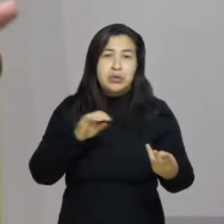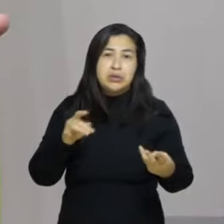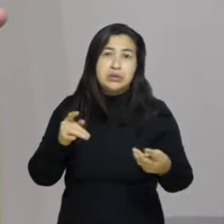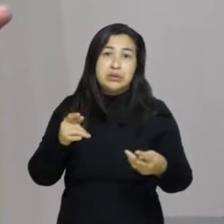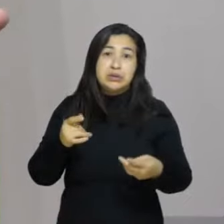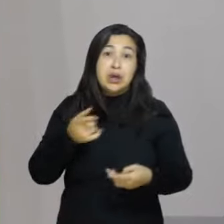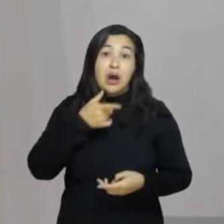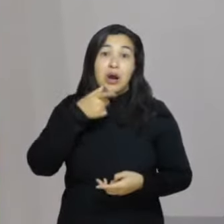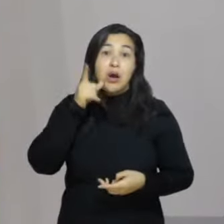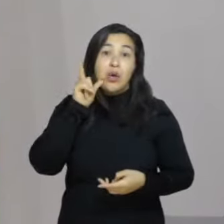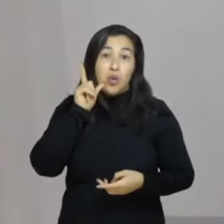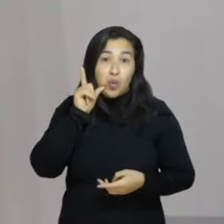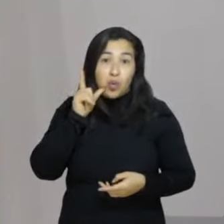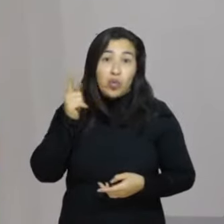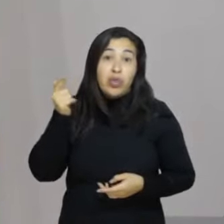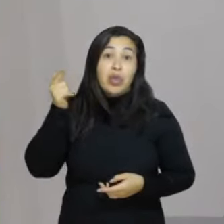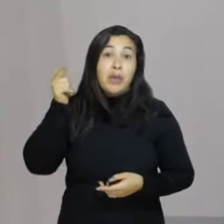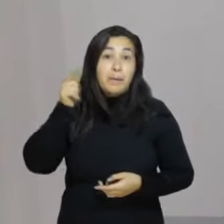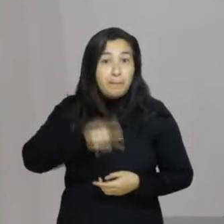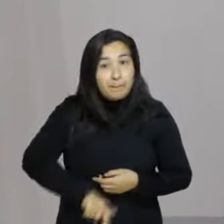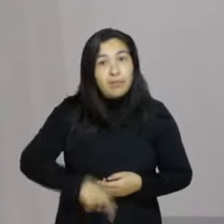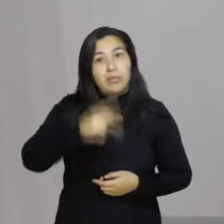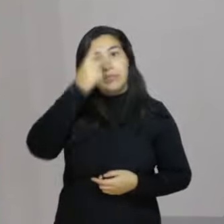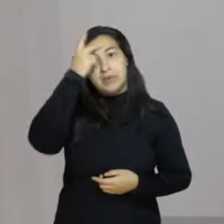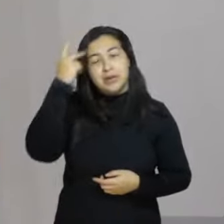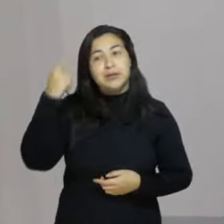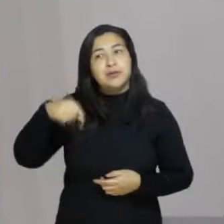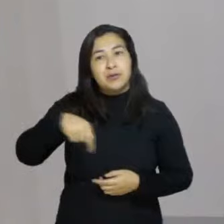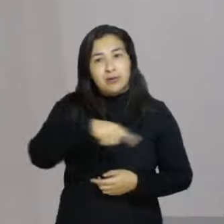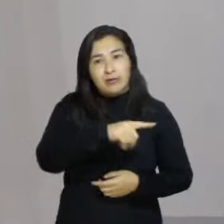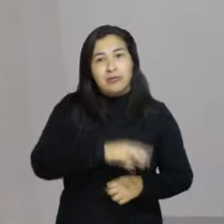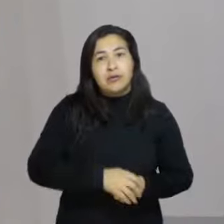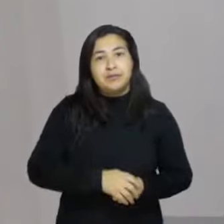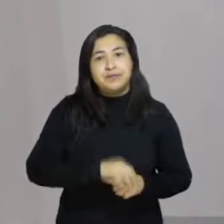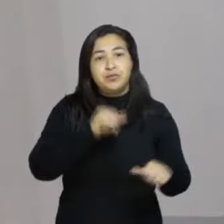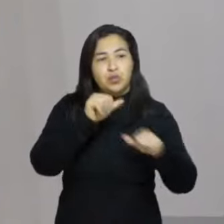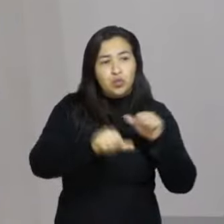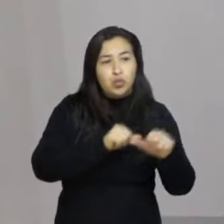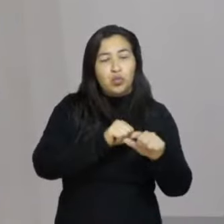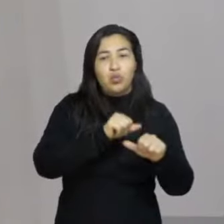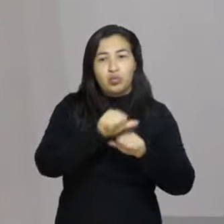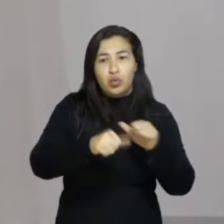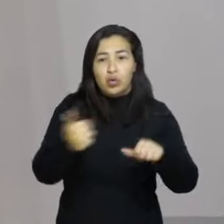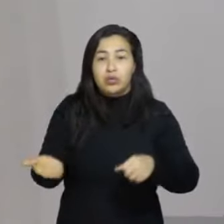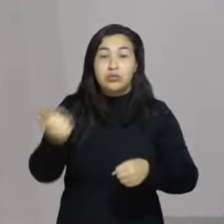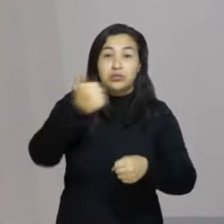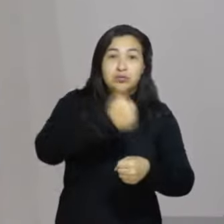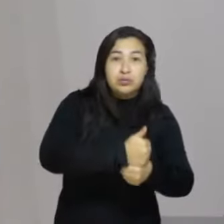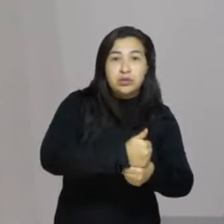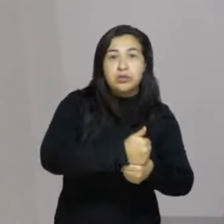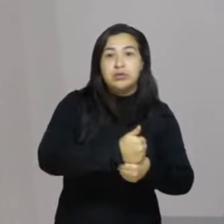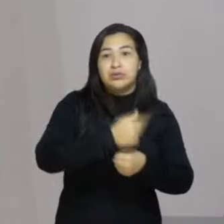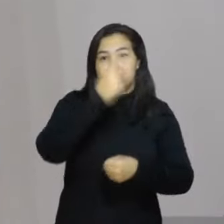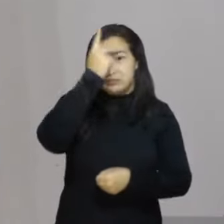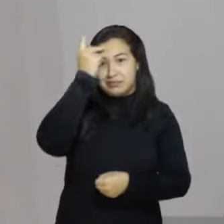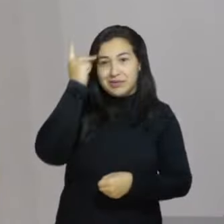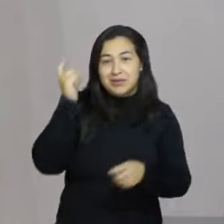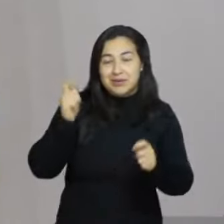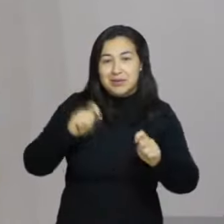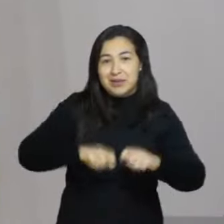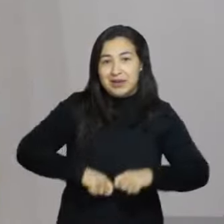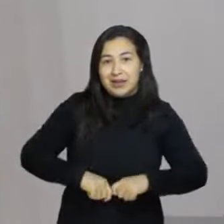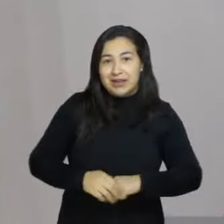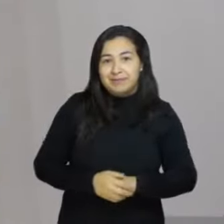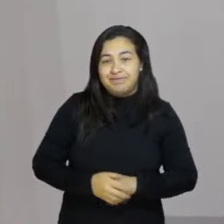para trocar a equipe que estava lá, a Polícia Científica, o Exército Brasileiro. Então, destacar aqui a união também